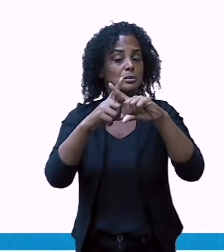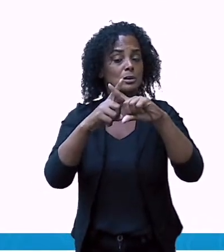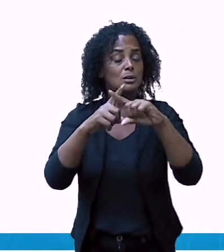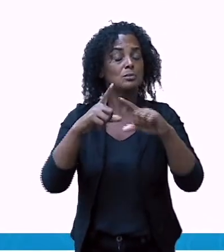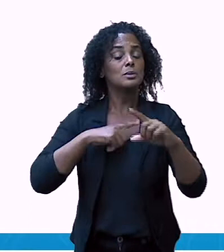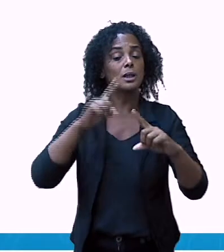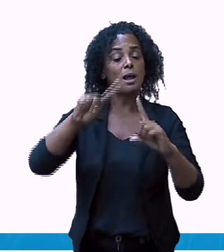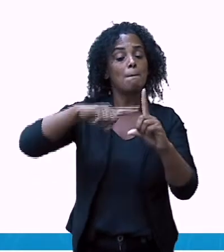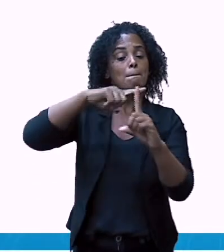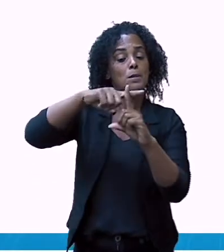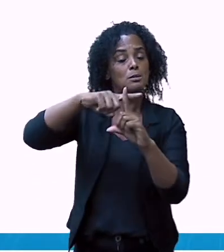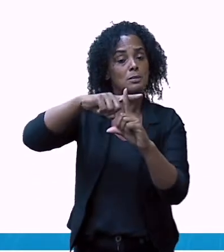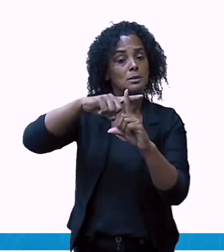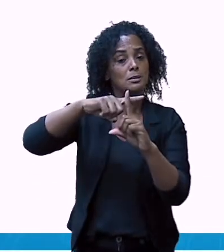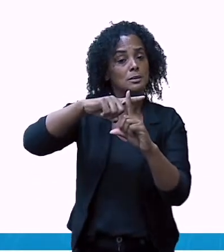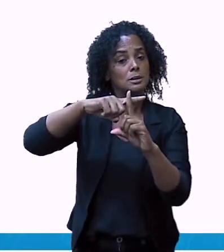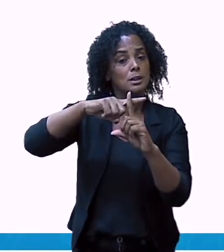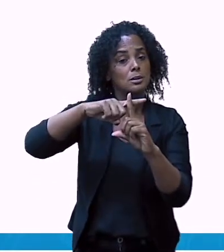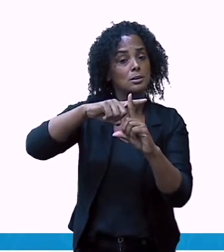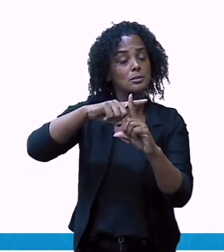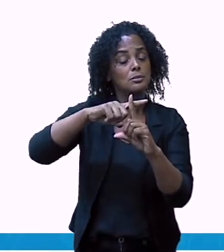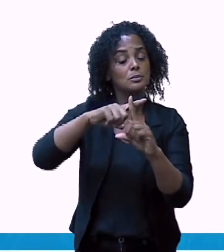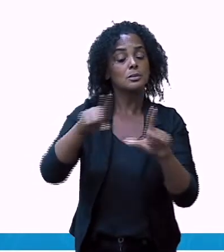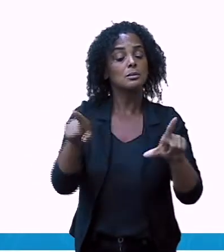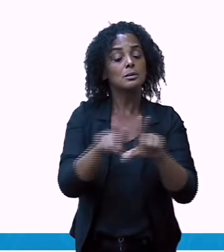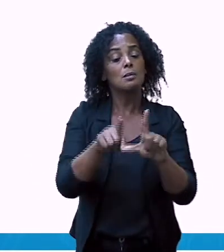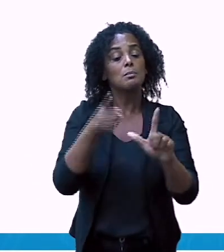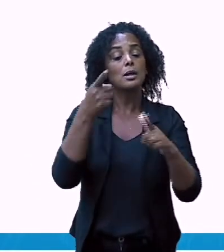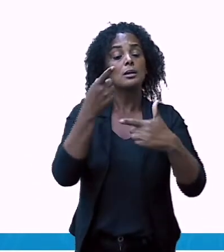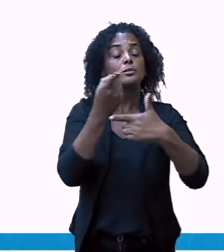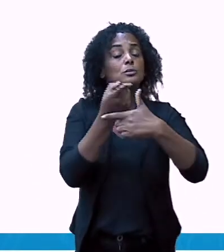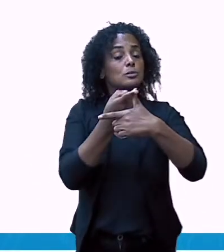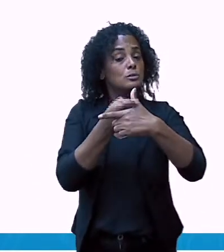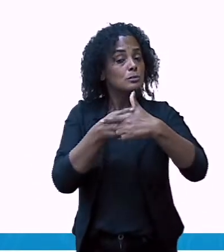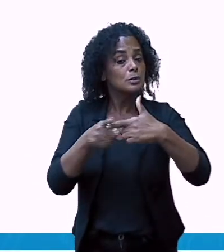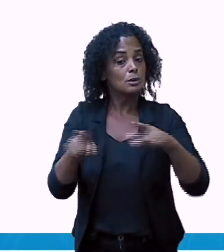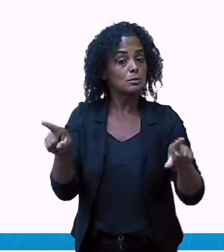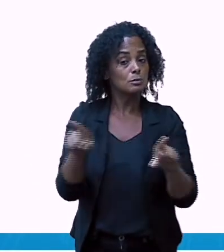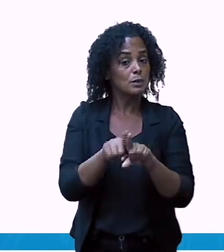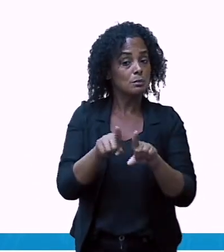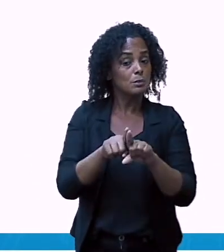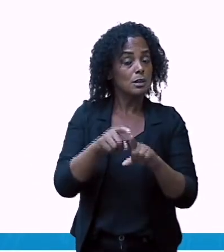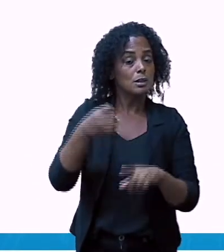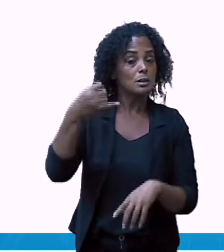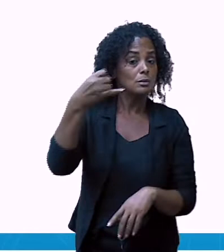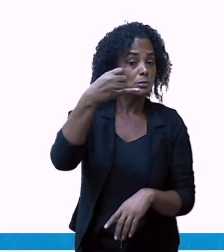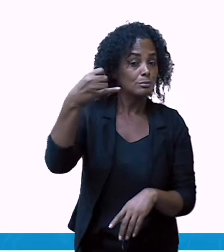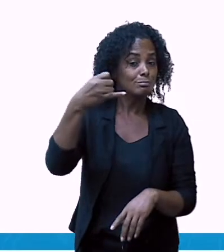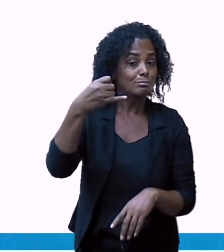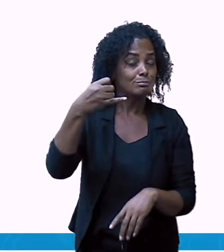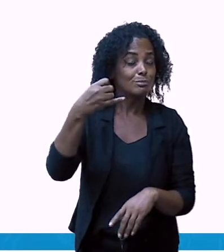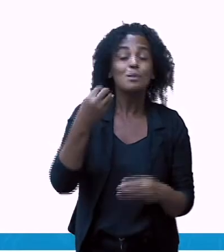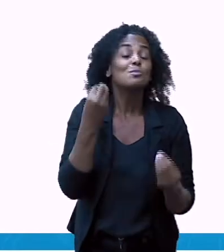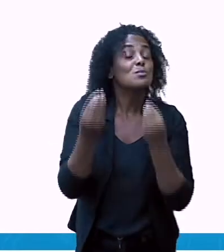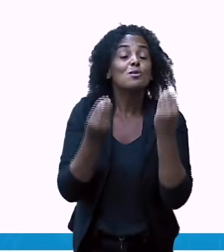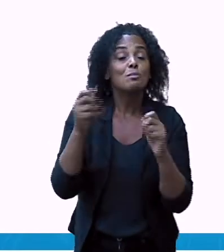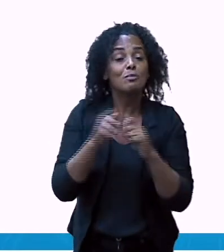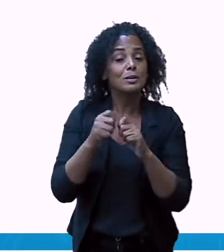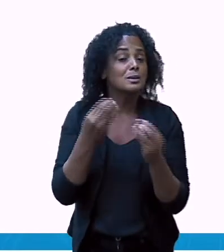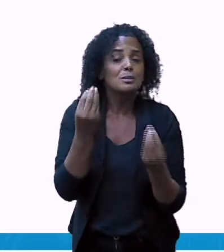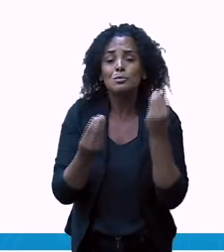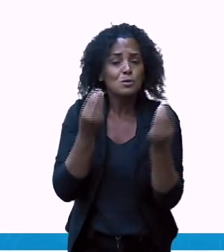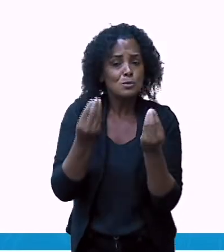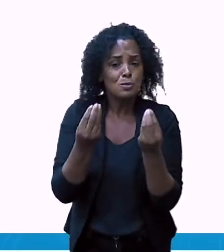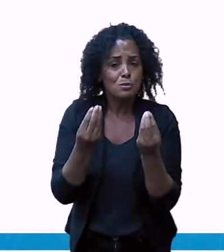e também a subtração. Aí você pode parar e pensar assim: nossa, como eu vou resolver tudo isso de